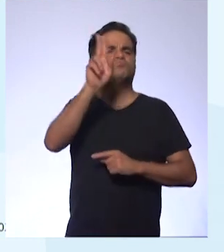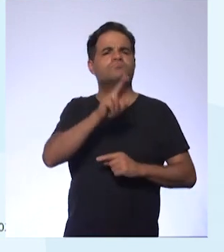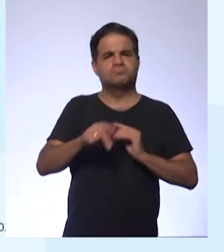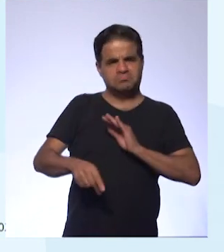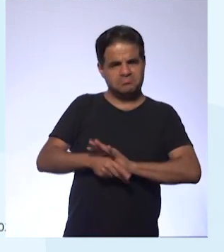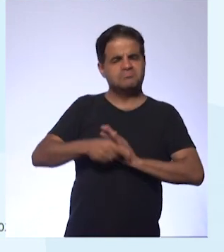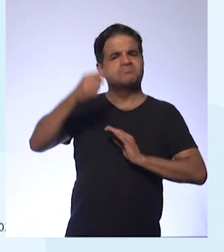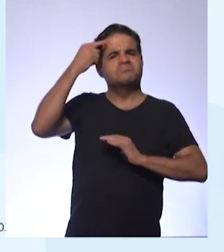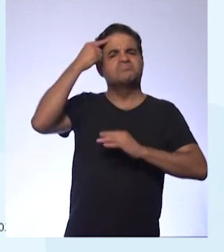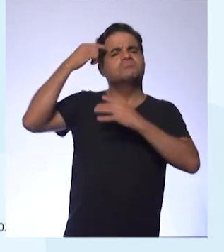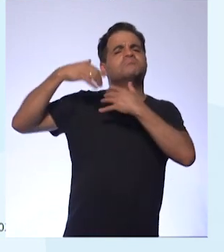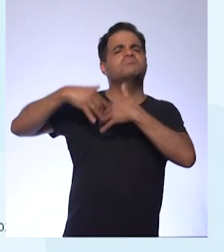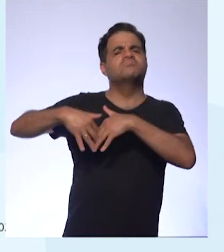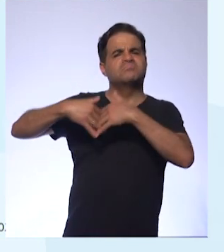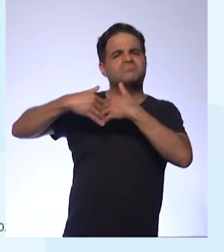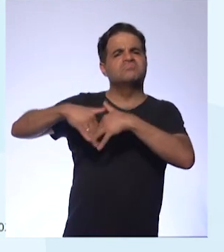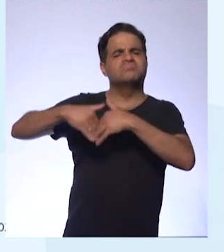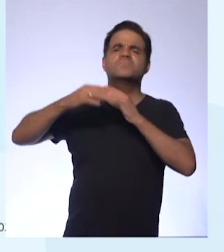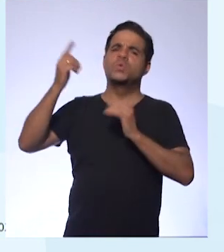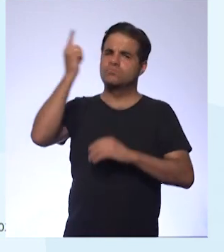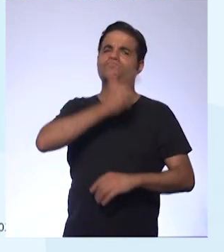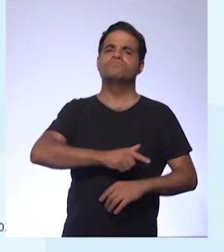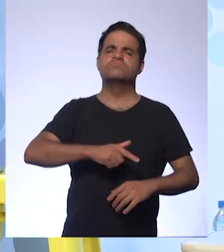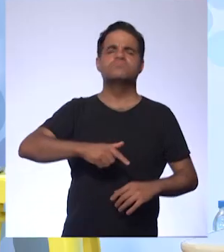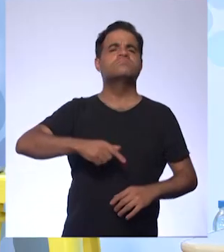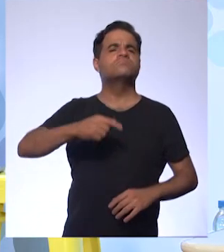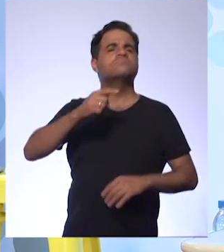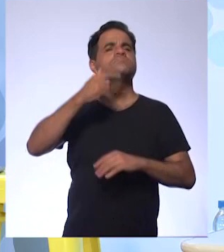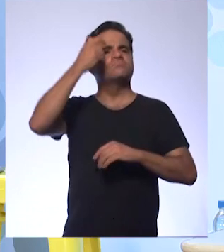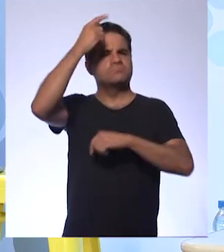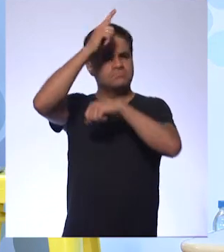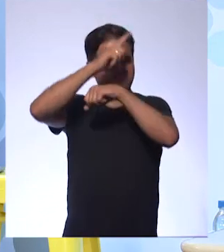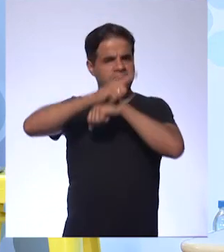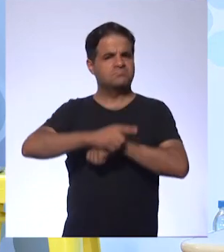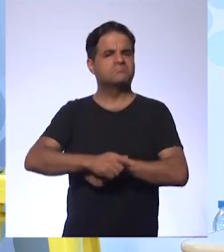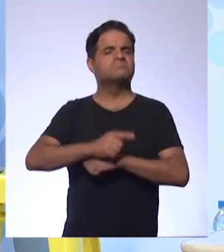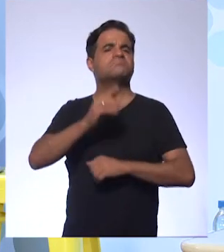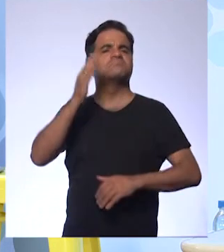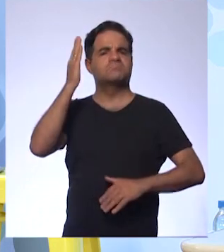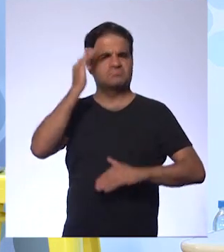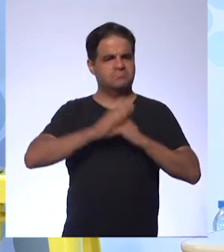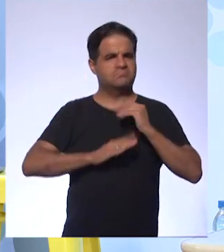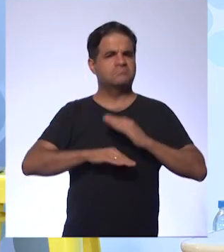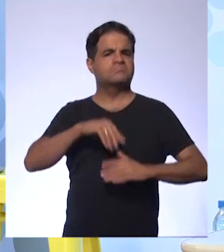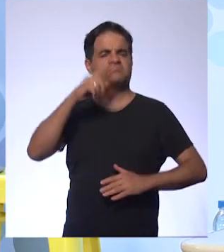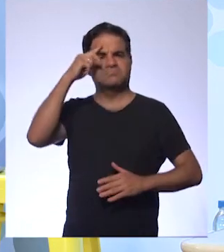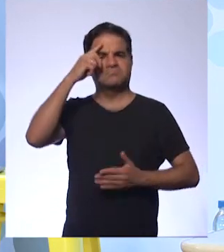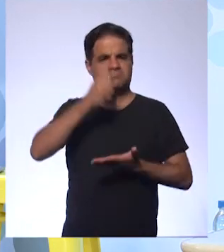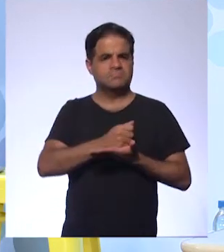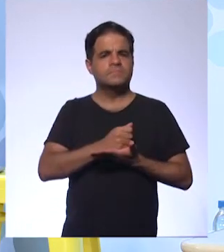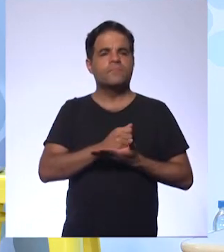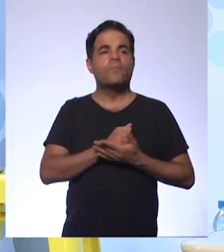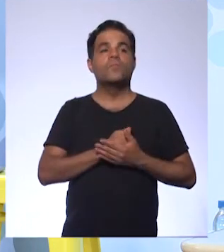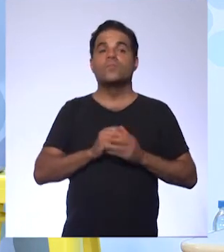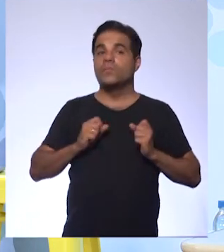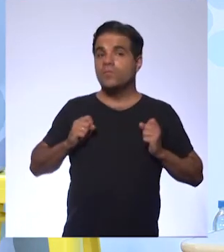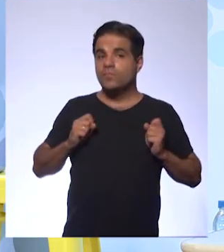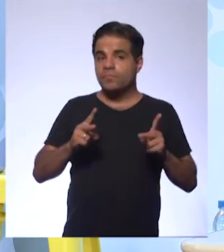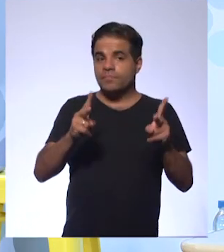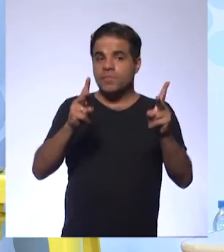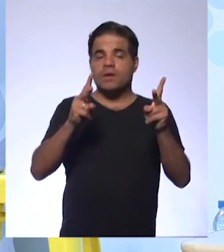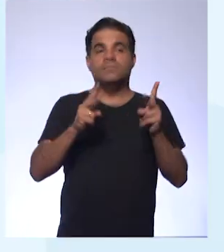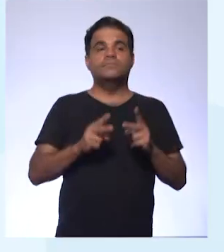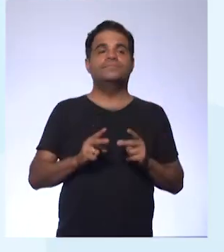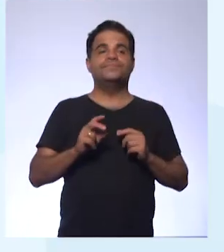própria razão, ele vai conseguir se autogerir, né? Aí, continuando a fala aí de